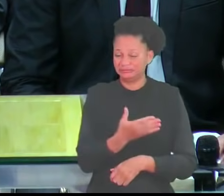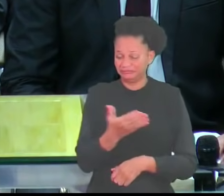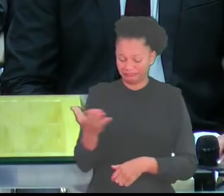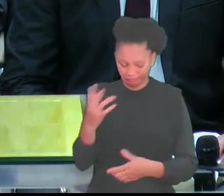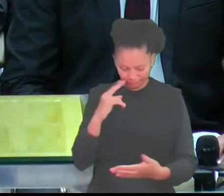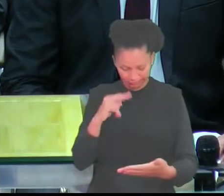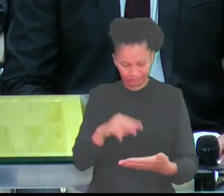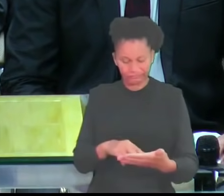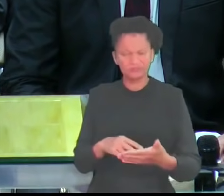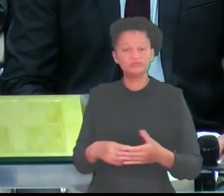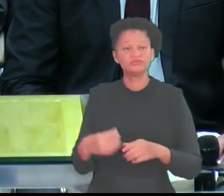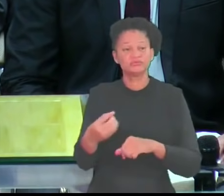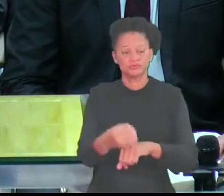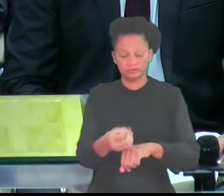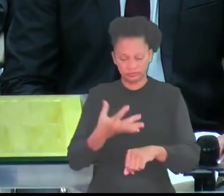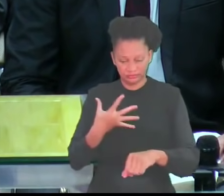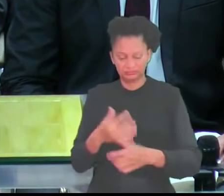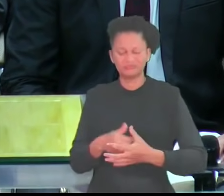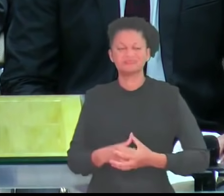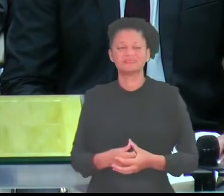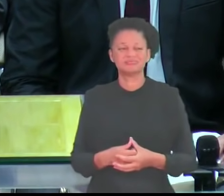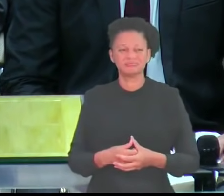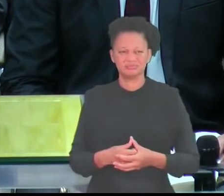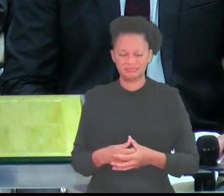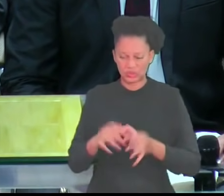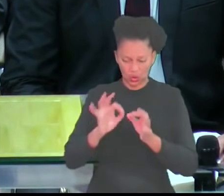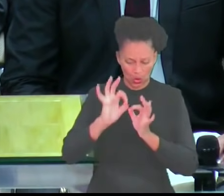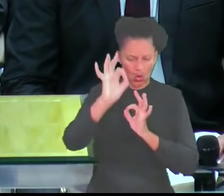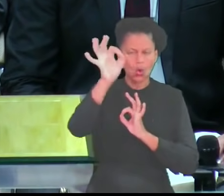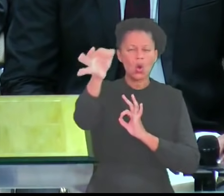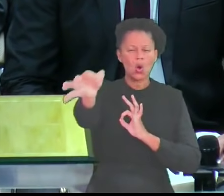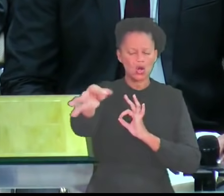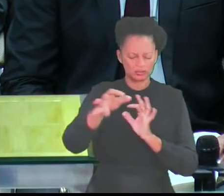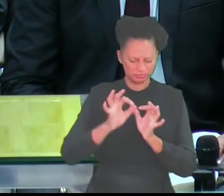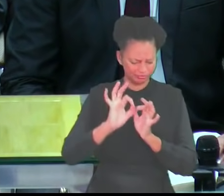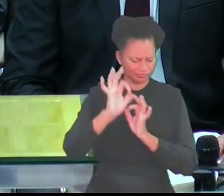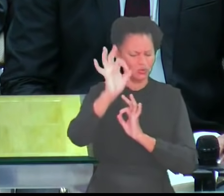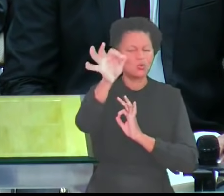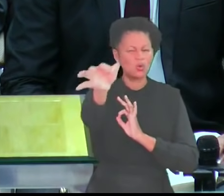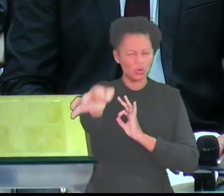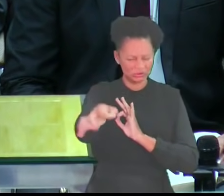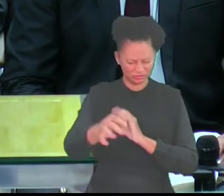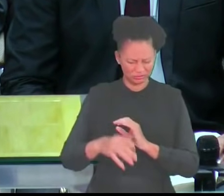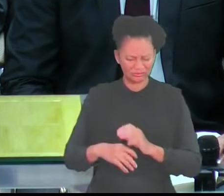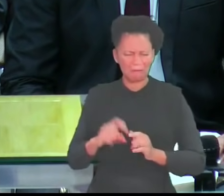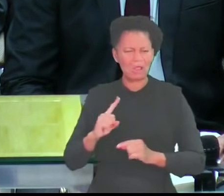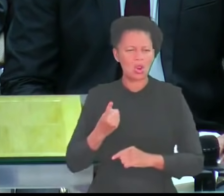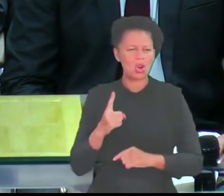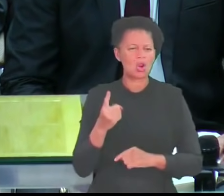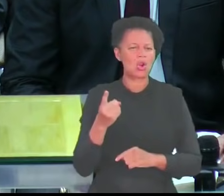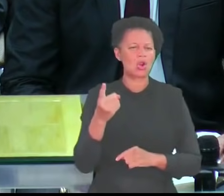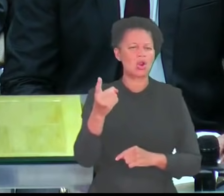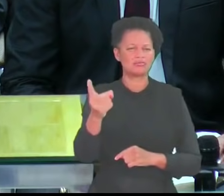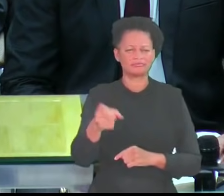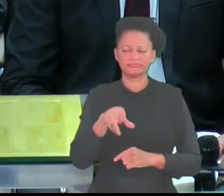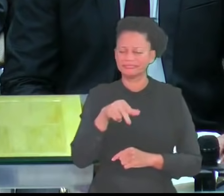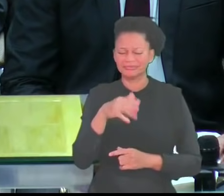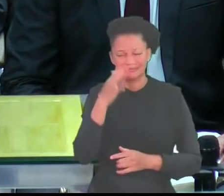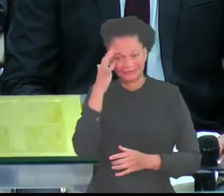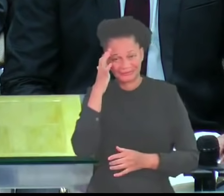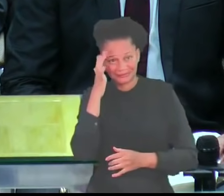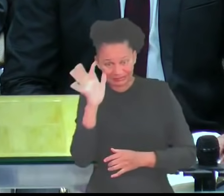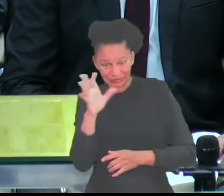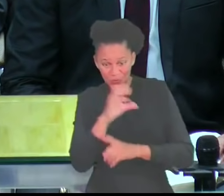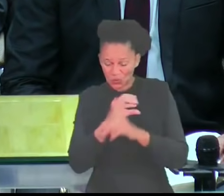gente, ainda ontem chegou um, muito distante daqui, muito distante. Irmão, ninguém sabia se